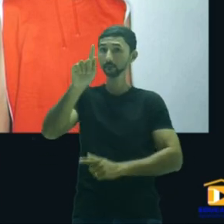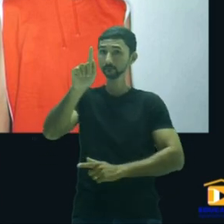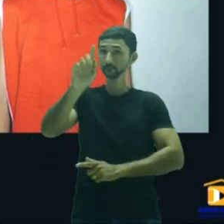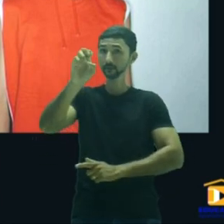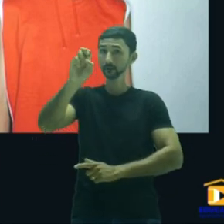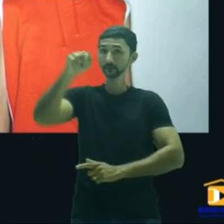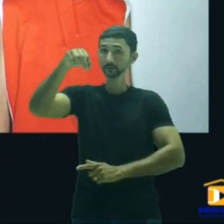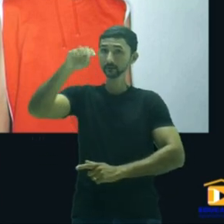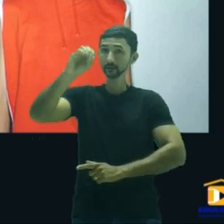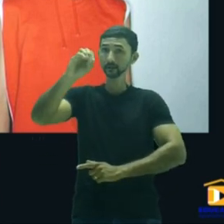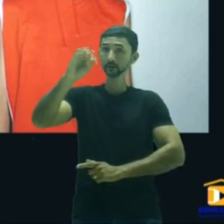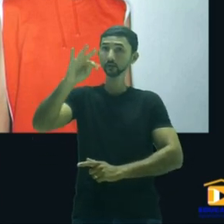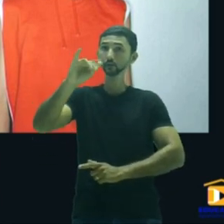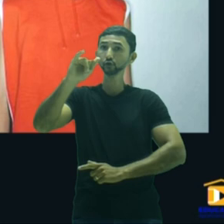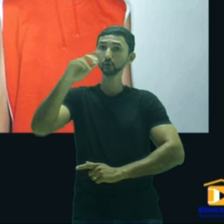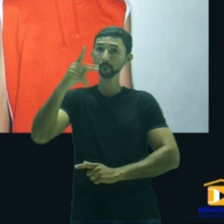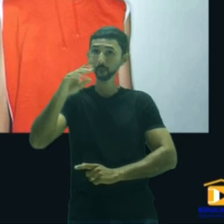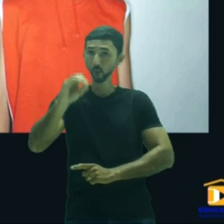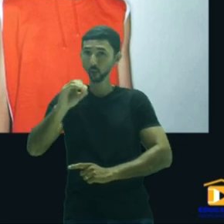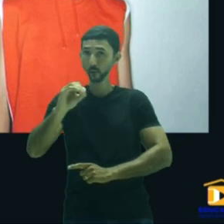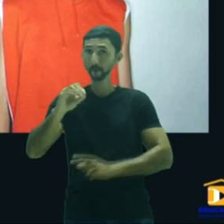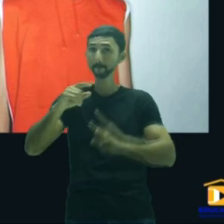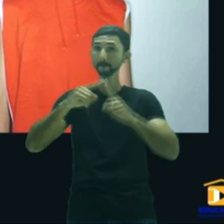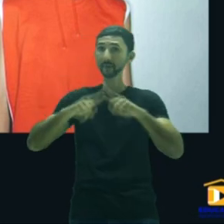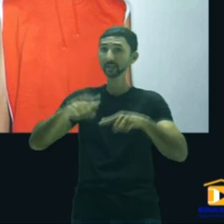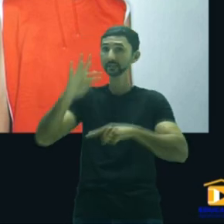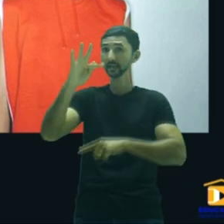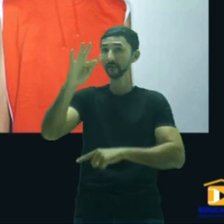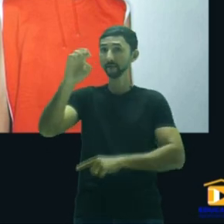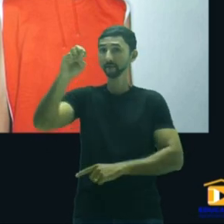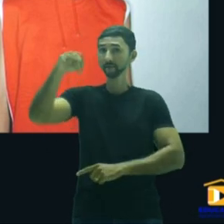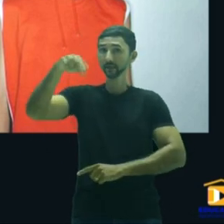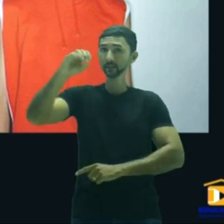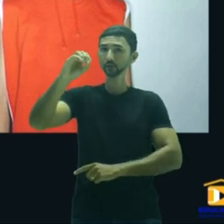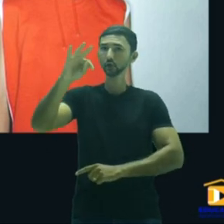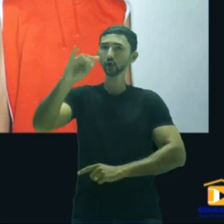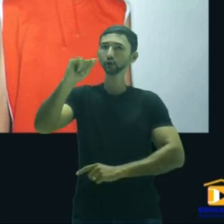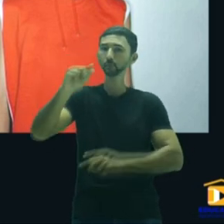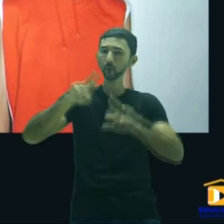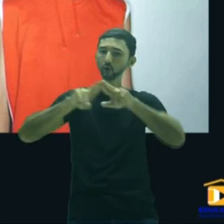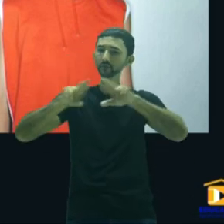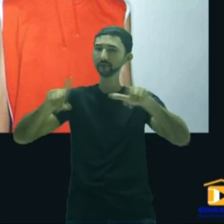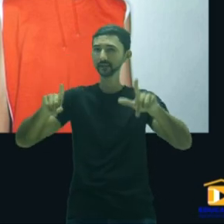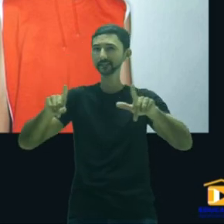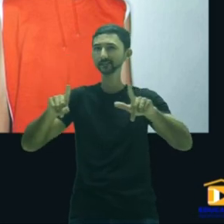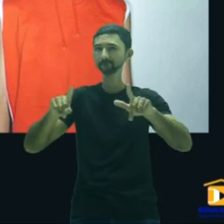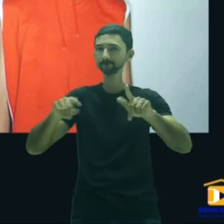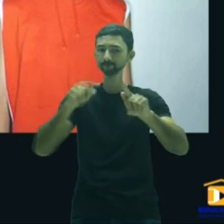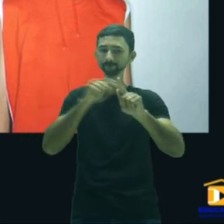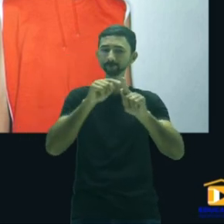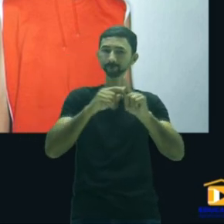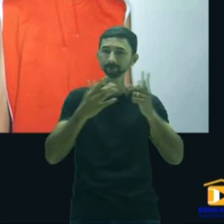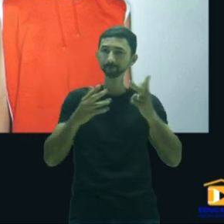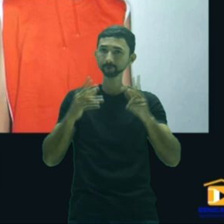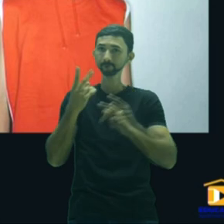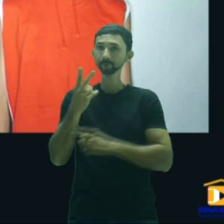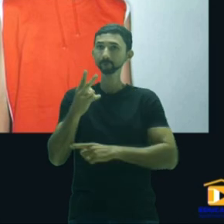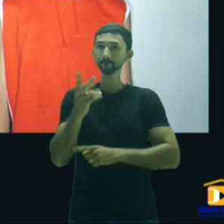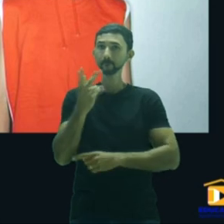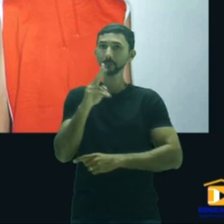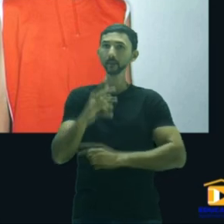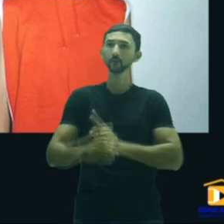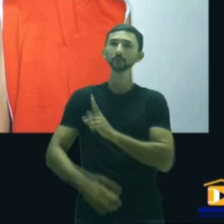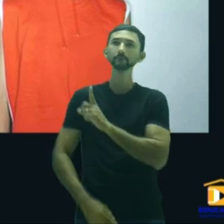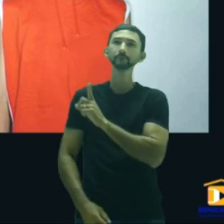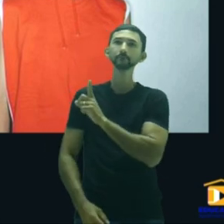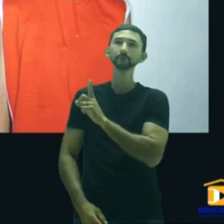têm fenótipos o quê? Distintos. Até coloquei para vocês aí na imagem, gêmeos em que um pensa